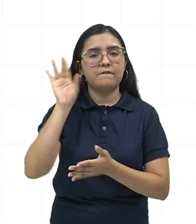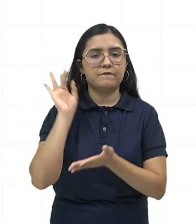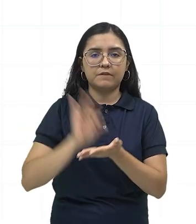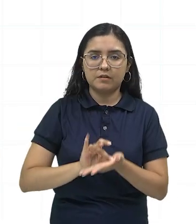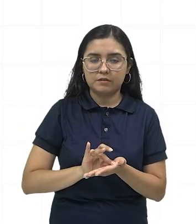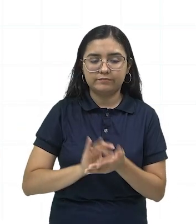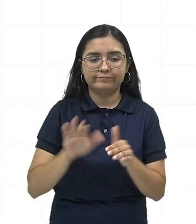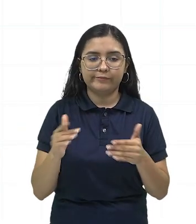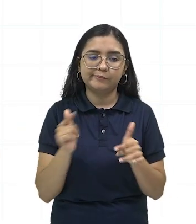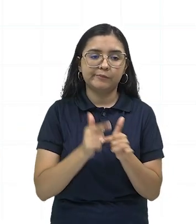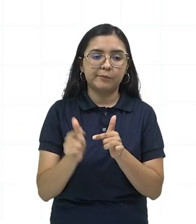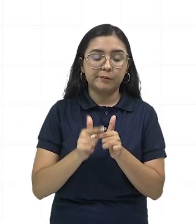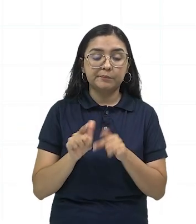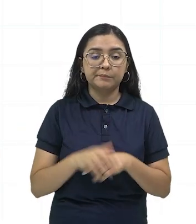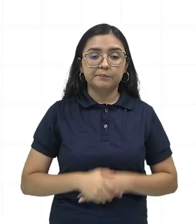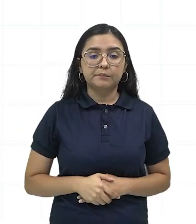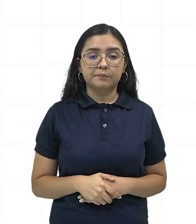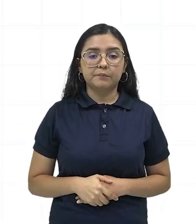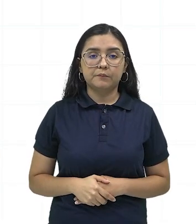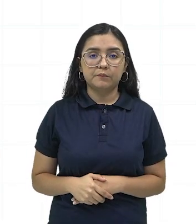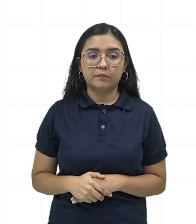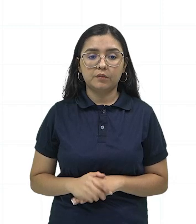Isso é um problema muito grande.